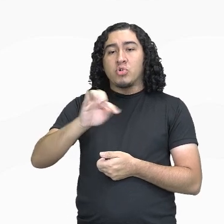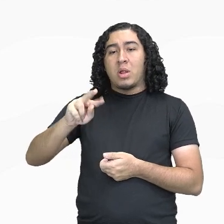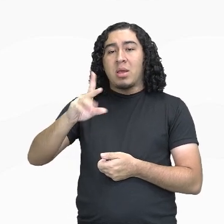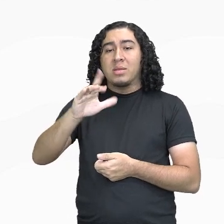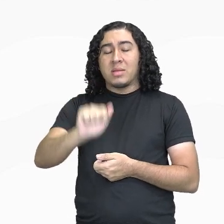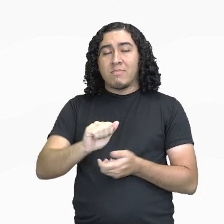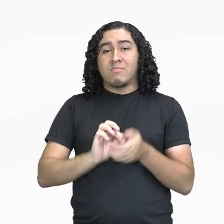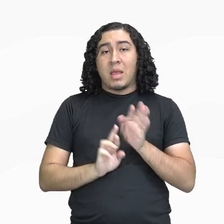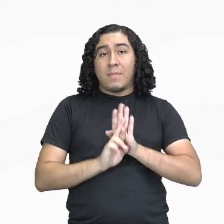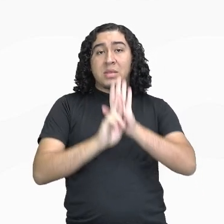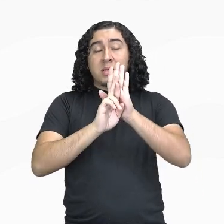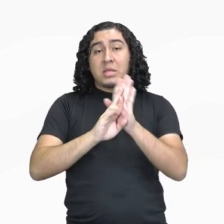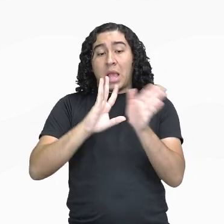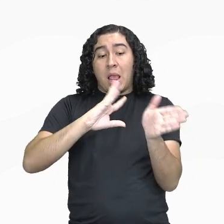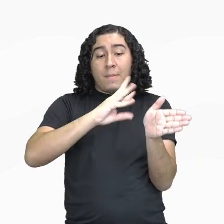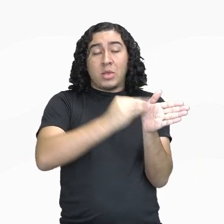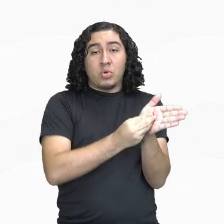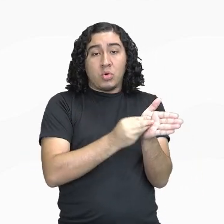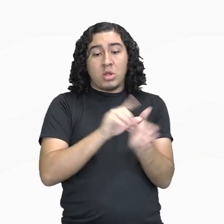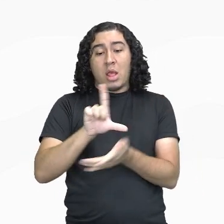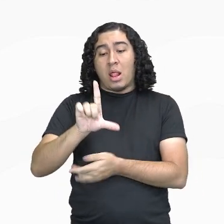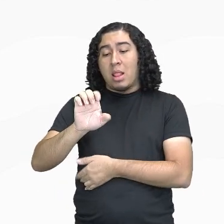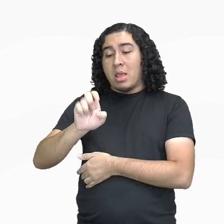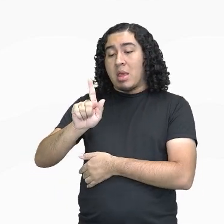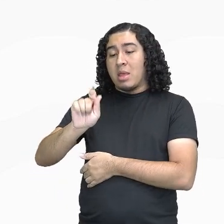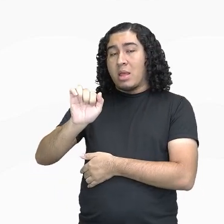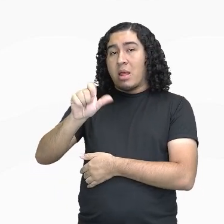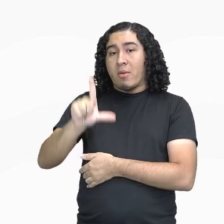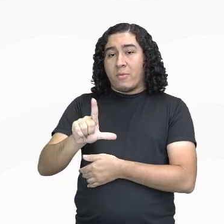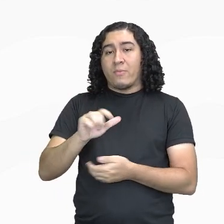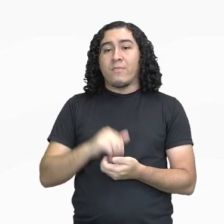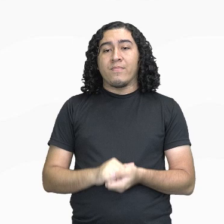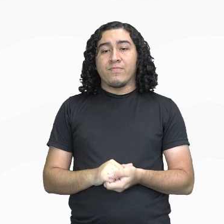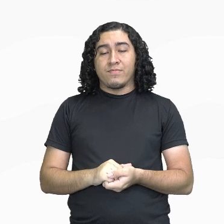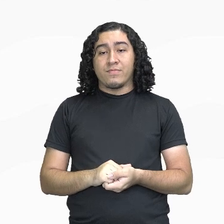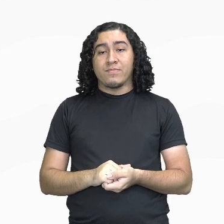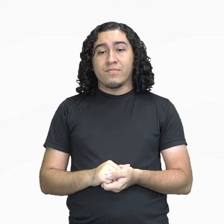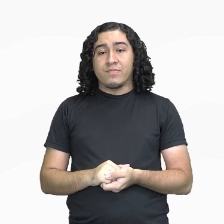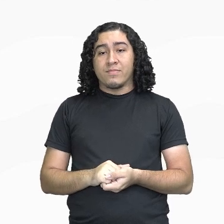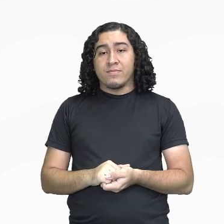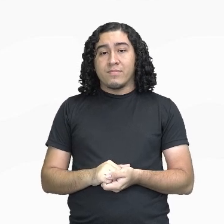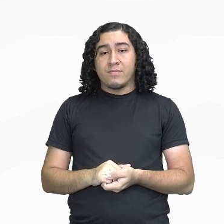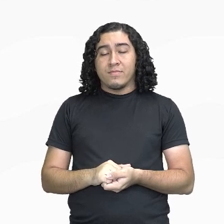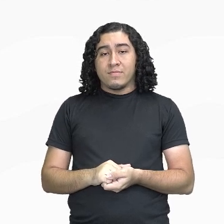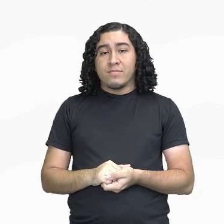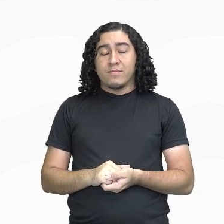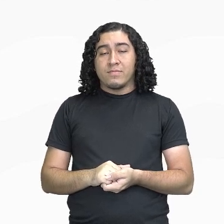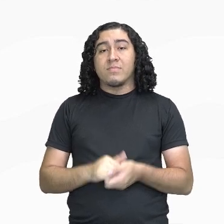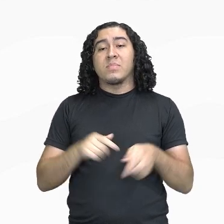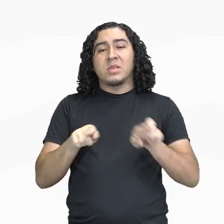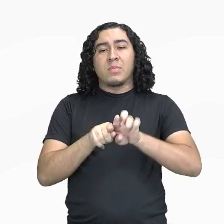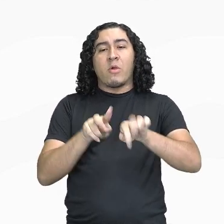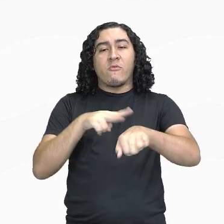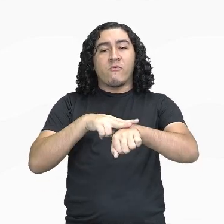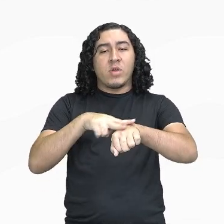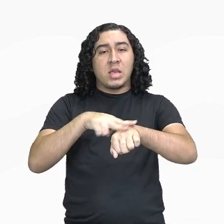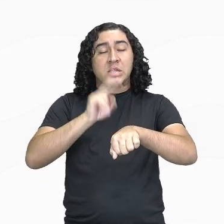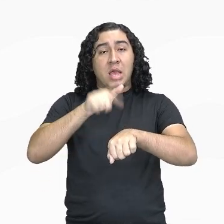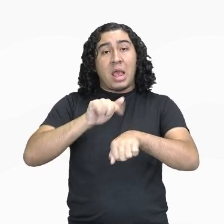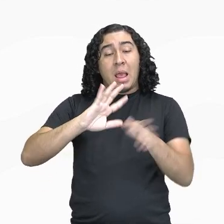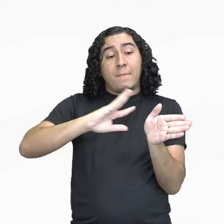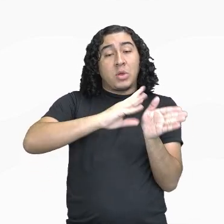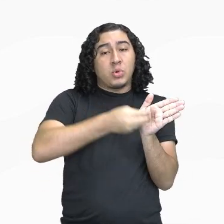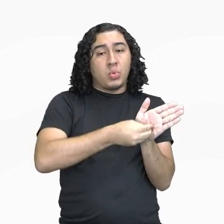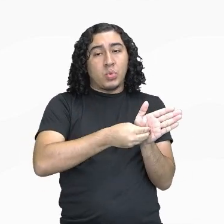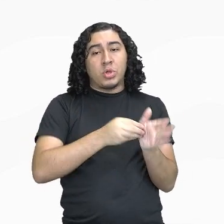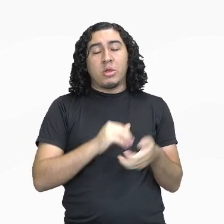a Amazônia Legal, tá? E a parte que está em verde é o bioma Amazônia.